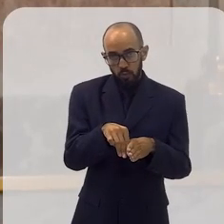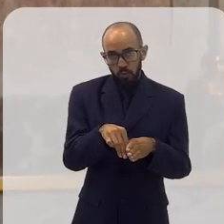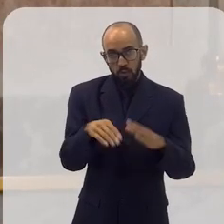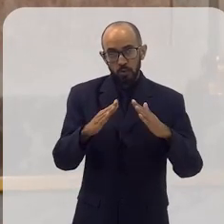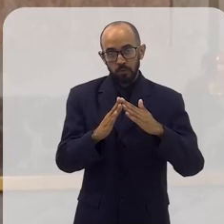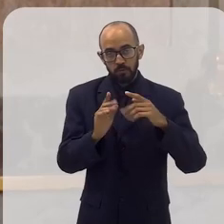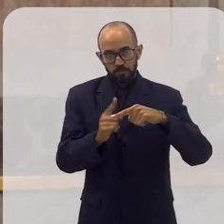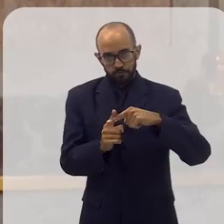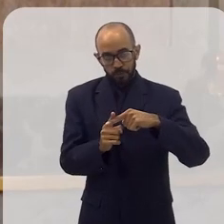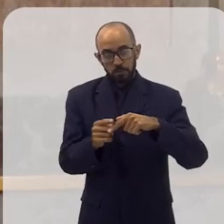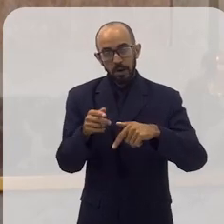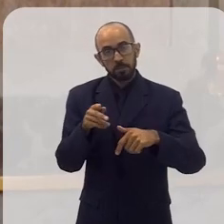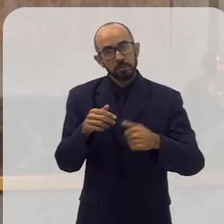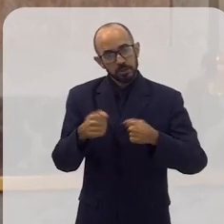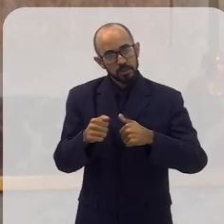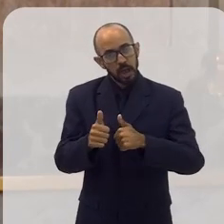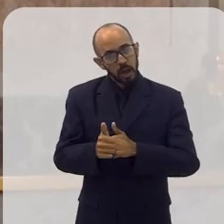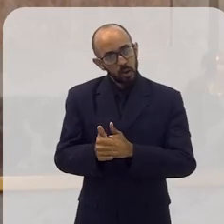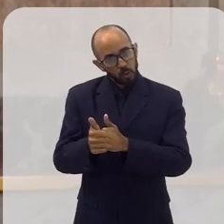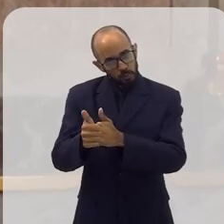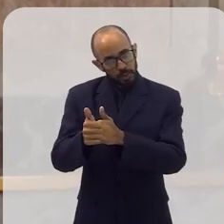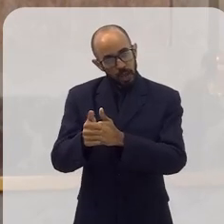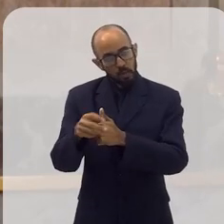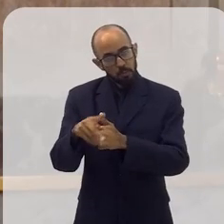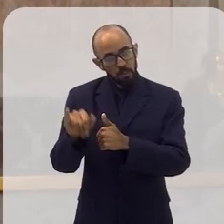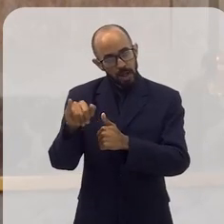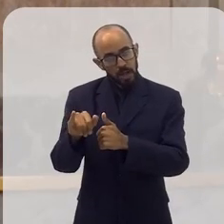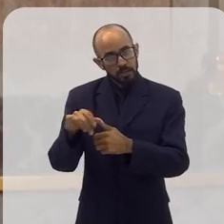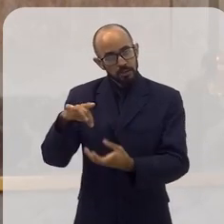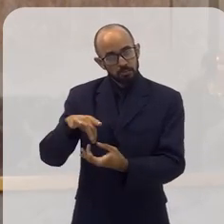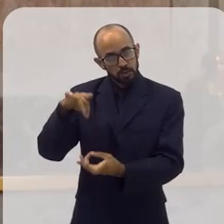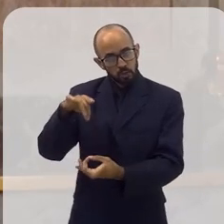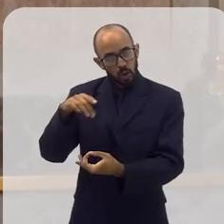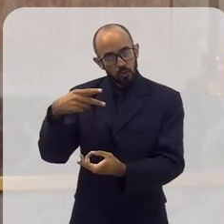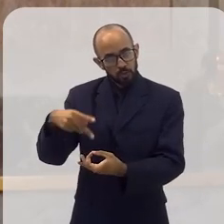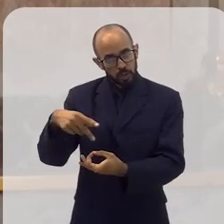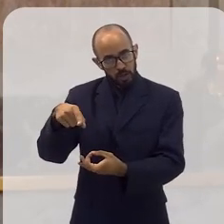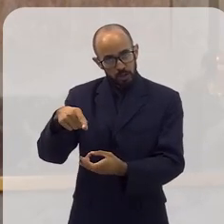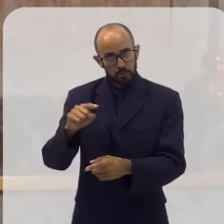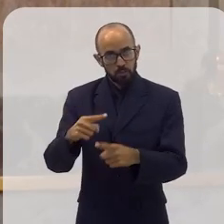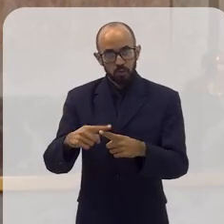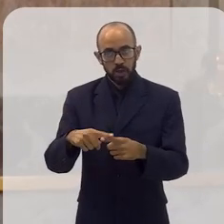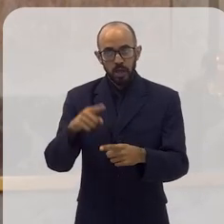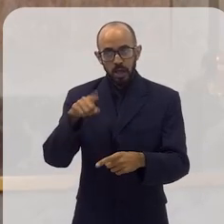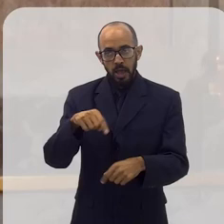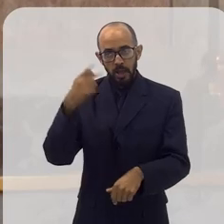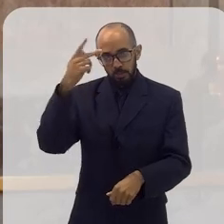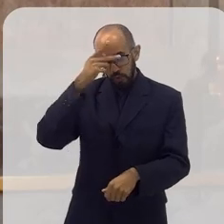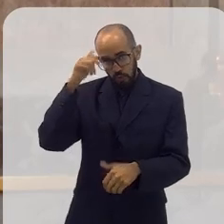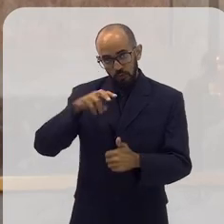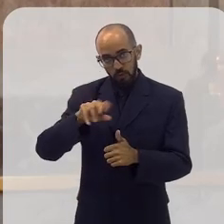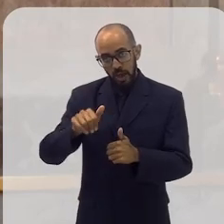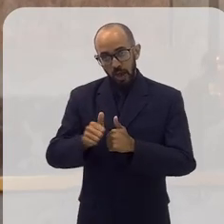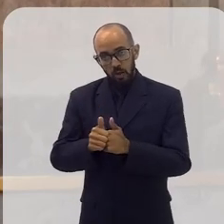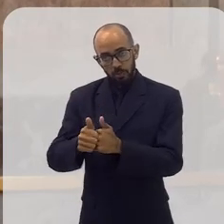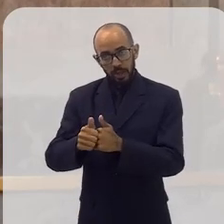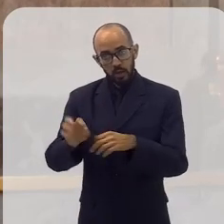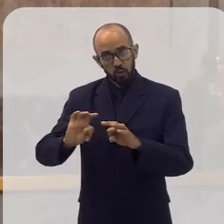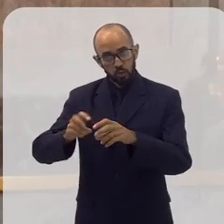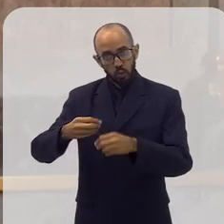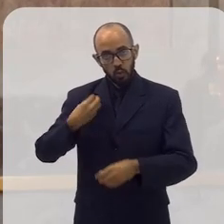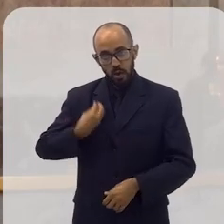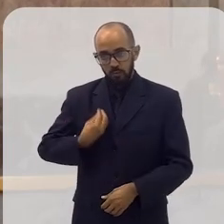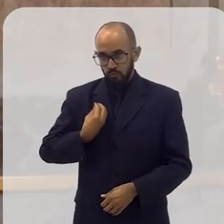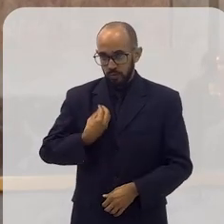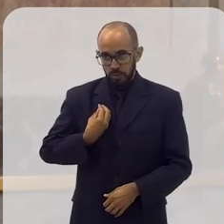a igreja. Tem que acompanhar os conselhos do pai espiritual dele, porque o pai espiritual vai acompanhar